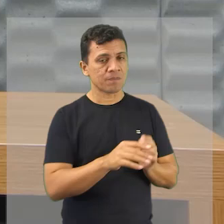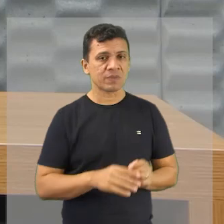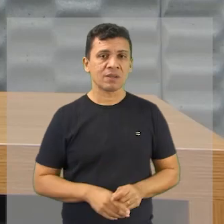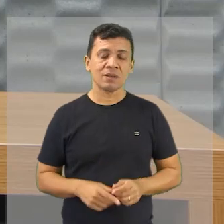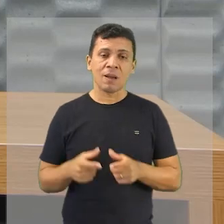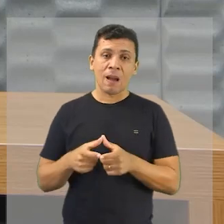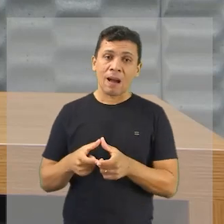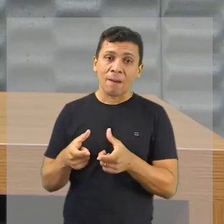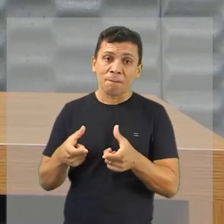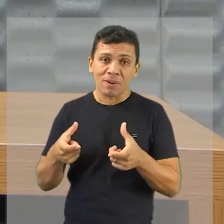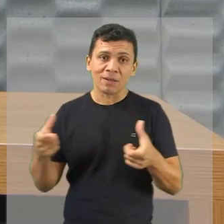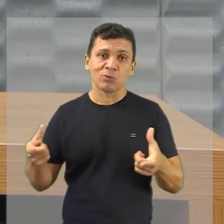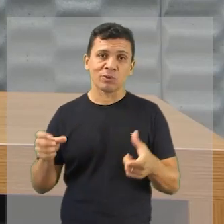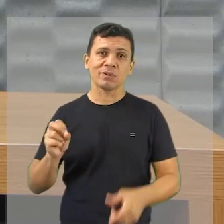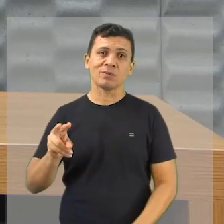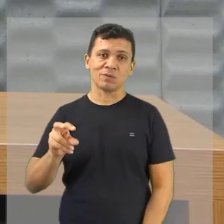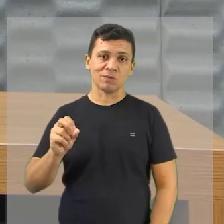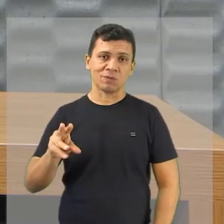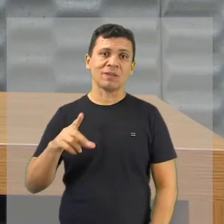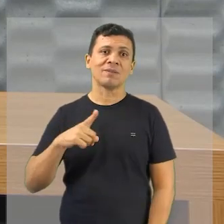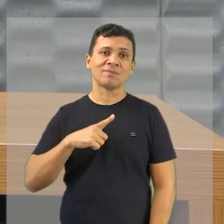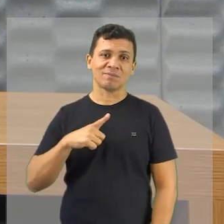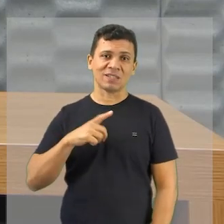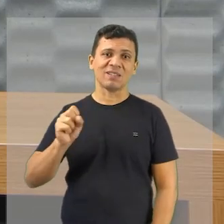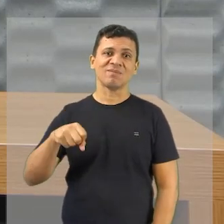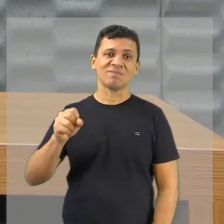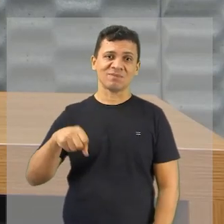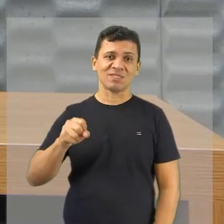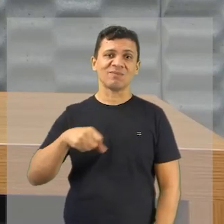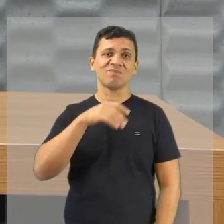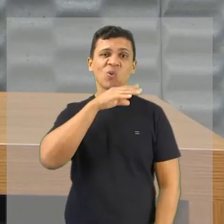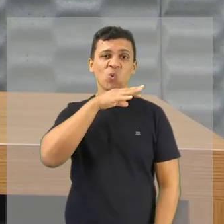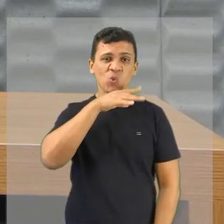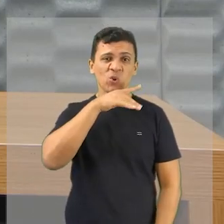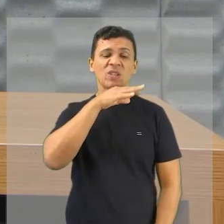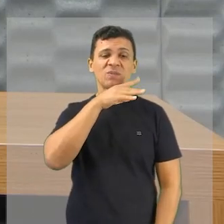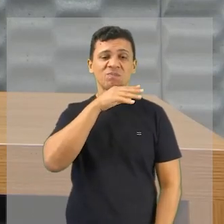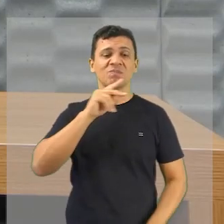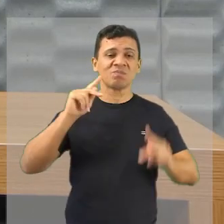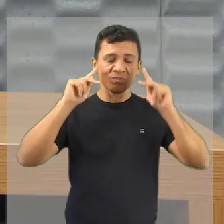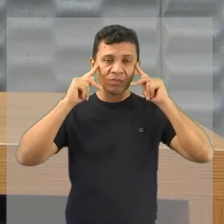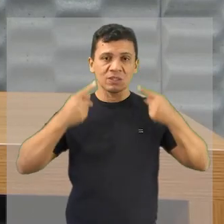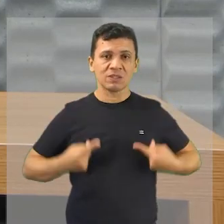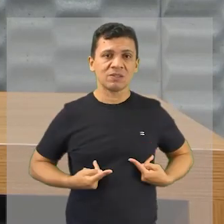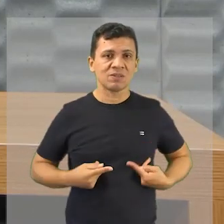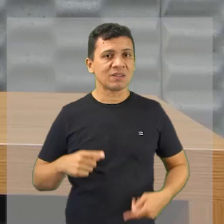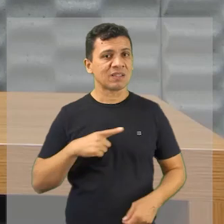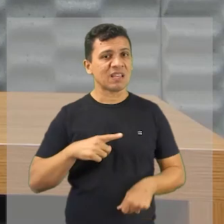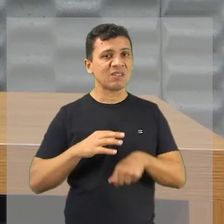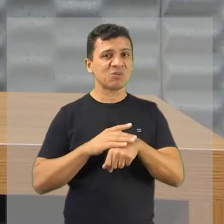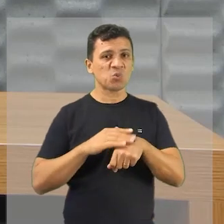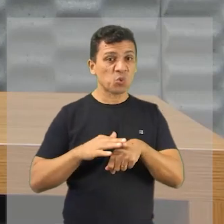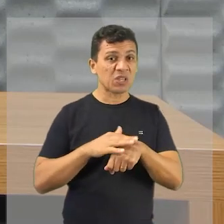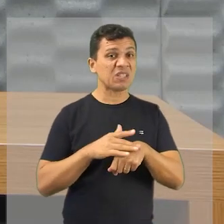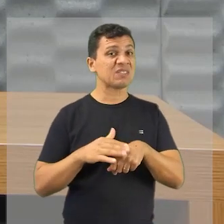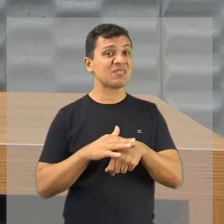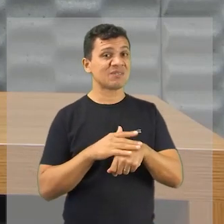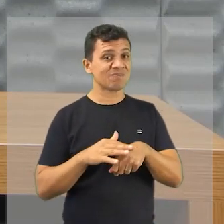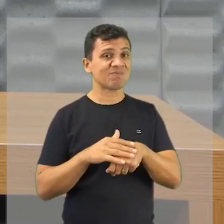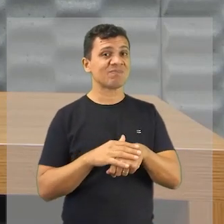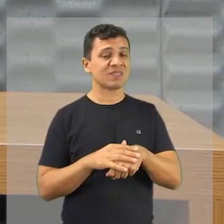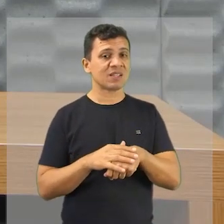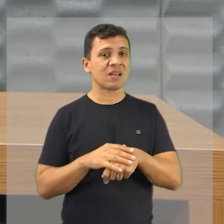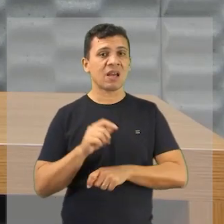maioria desses vírus, eles causam sim malefícios à espécie humana, principalmente, né? A gente sabe que eles causam doenças que